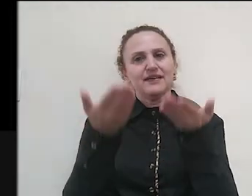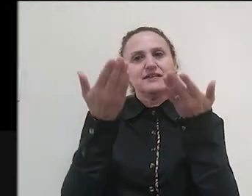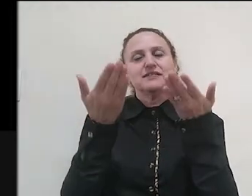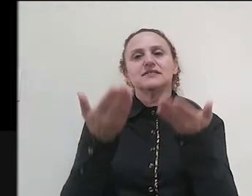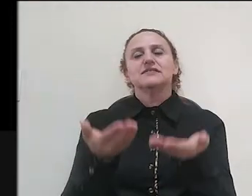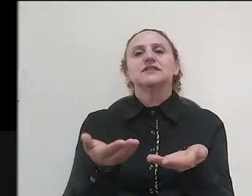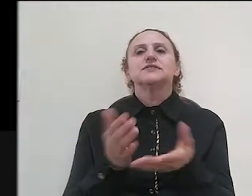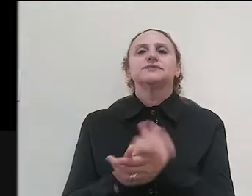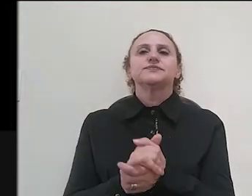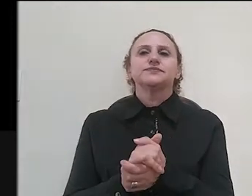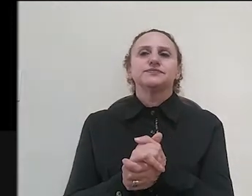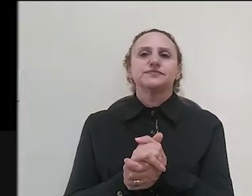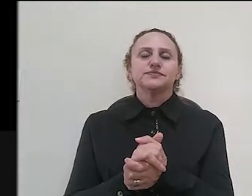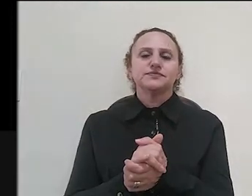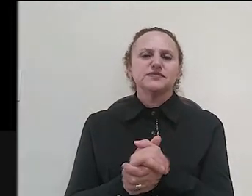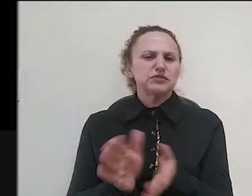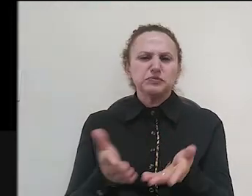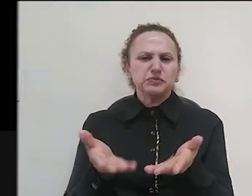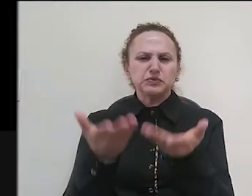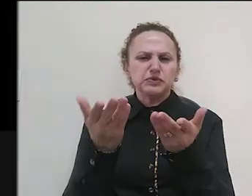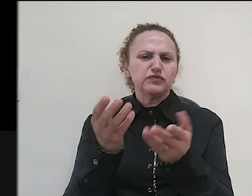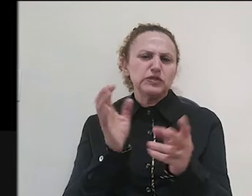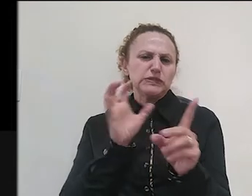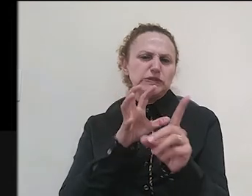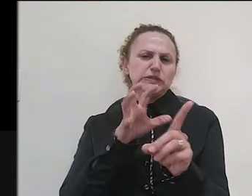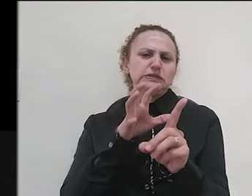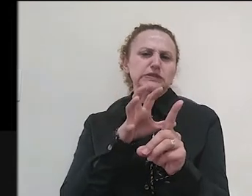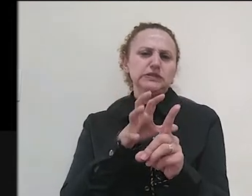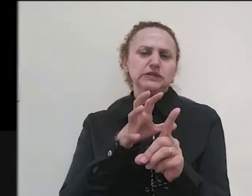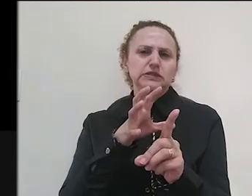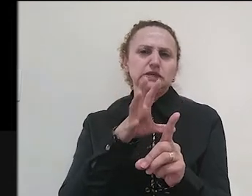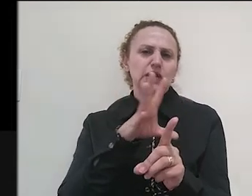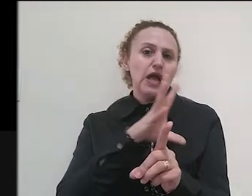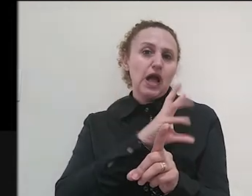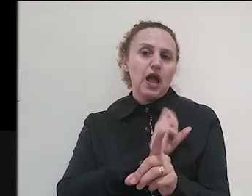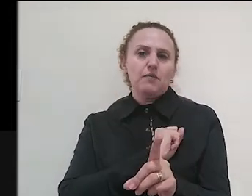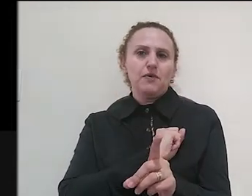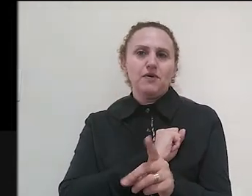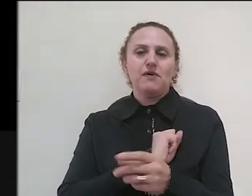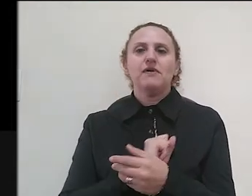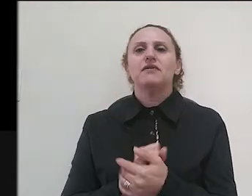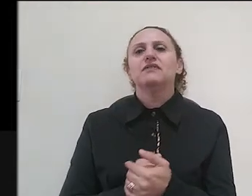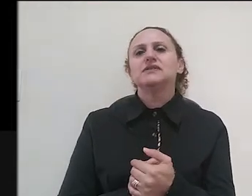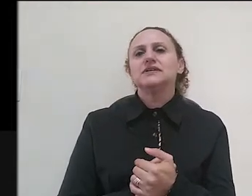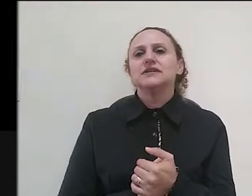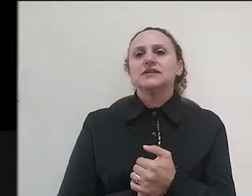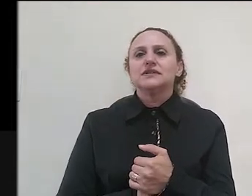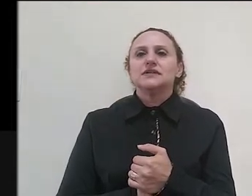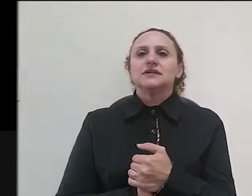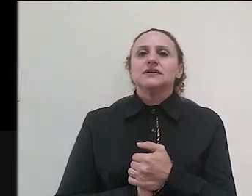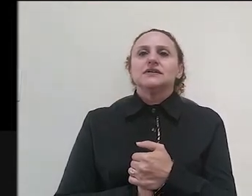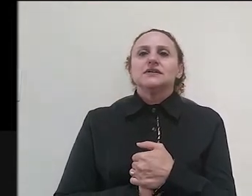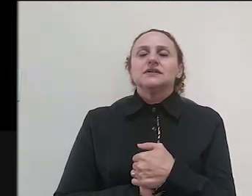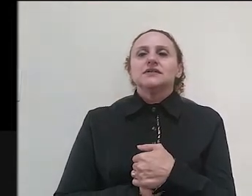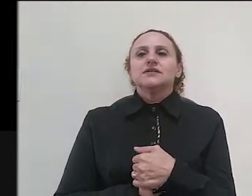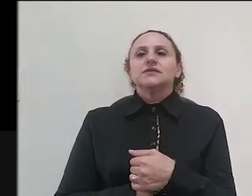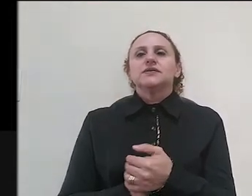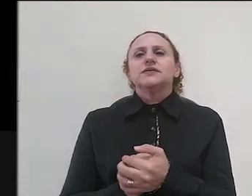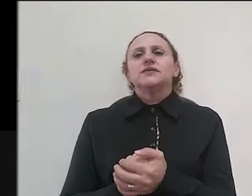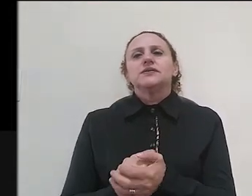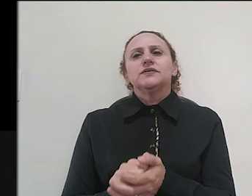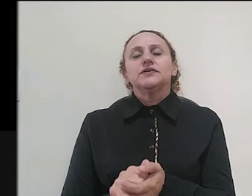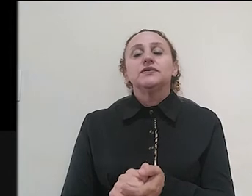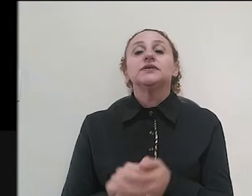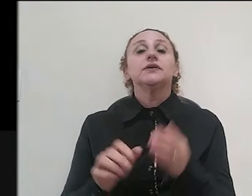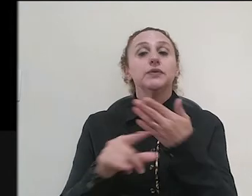muito, digamos assim, essas paixões, mas uma coisa mais calma, como é o caso aqui de Winter Walter, que é um pintor do renascentismo.